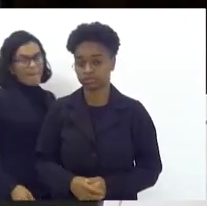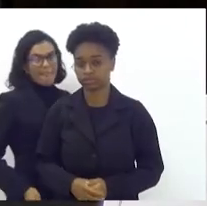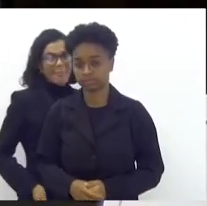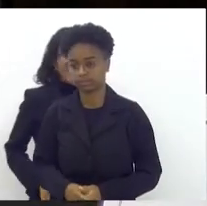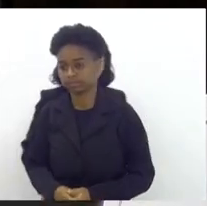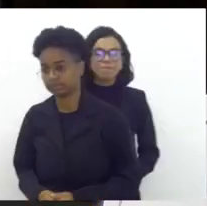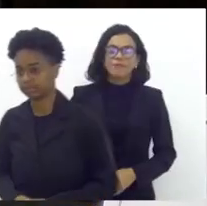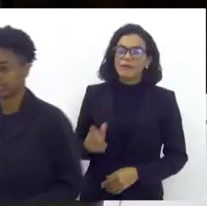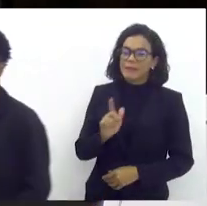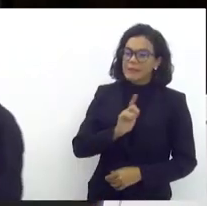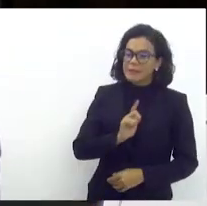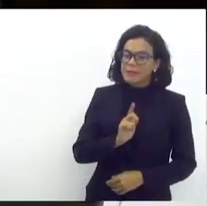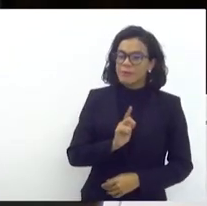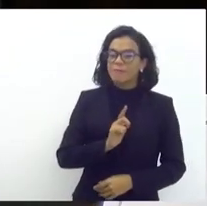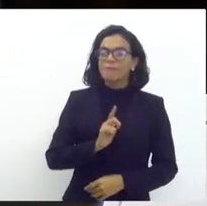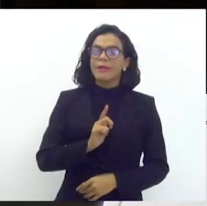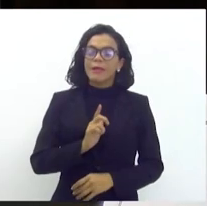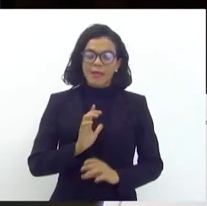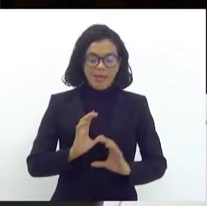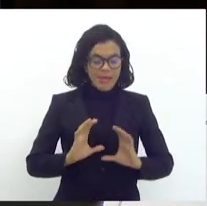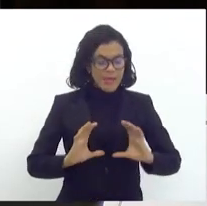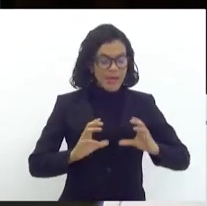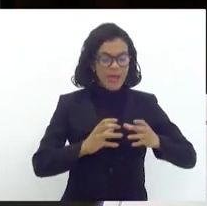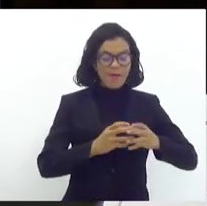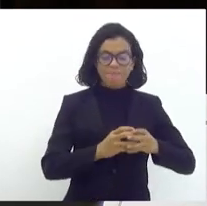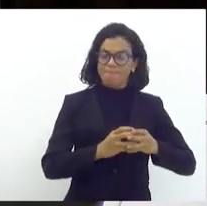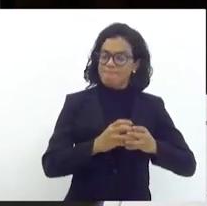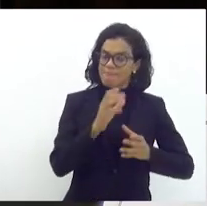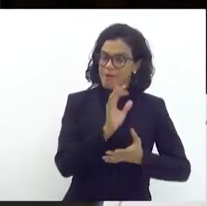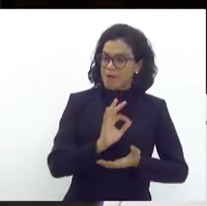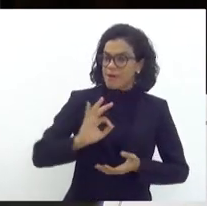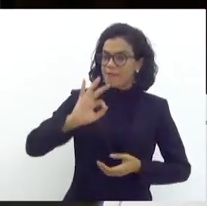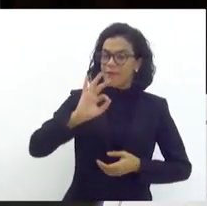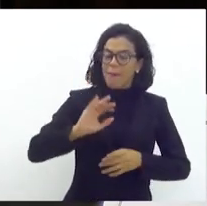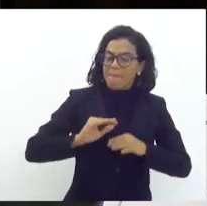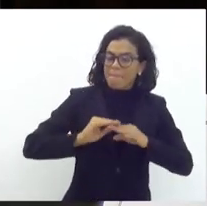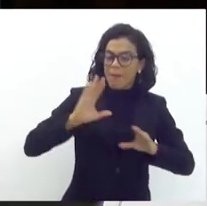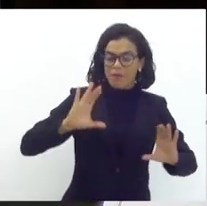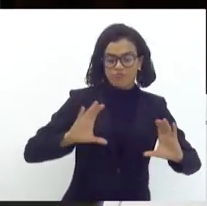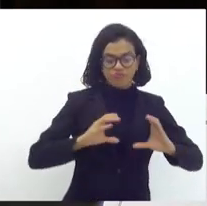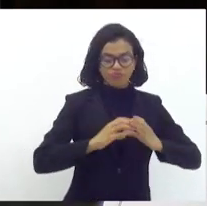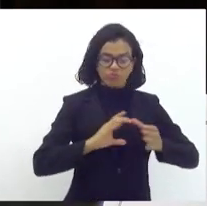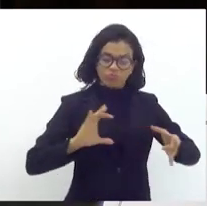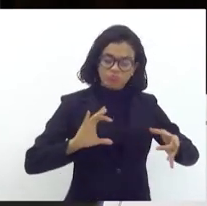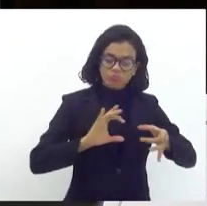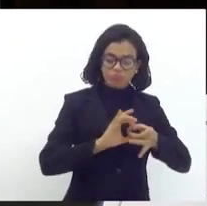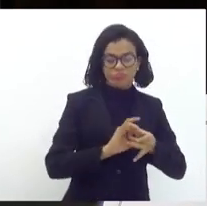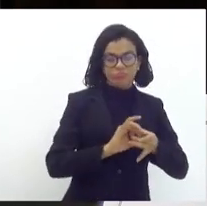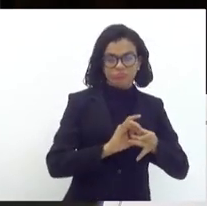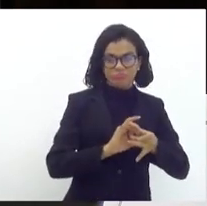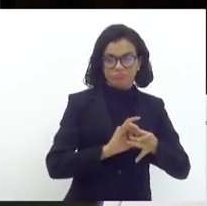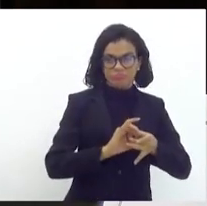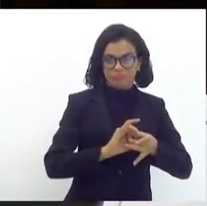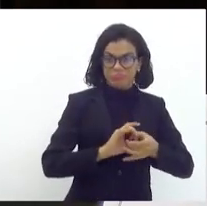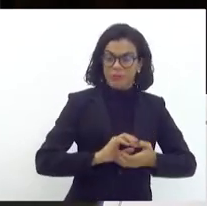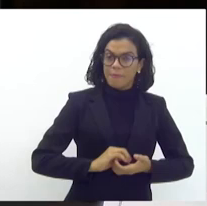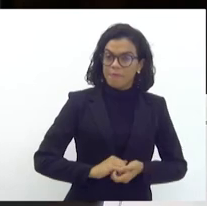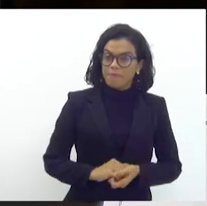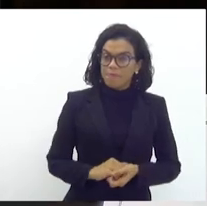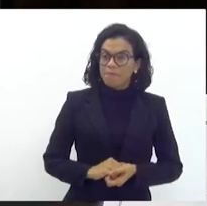tem tido aqui e a bancada Federal tem sentido que ela tá mais Unida Do que antes bancada Federal dos estados do Rio